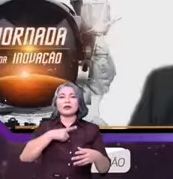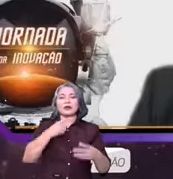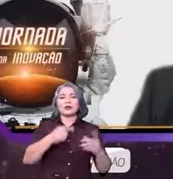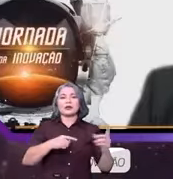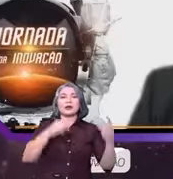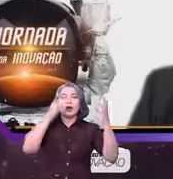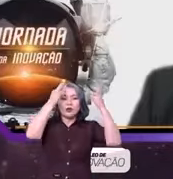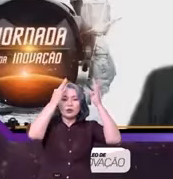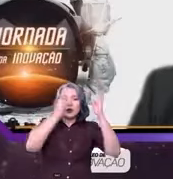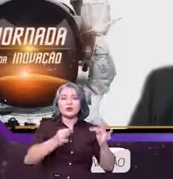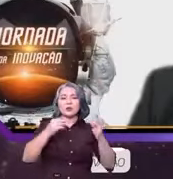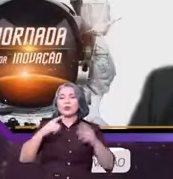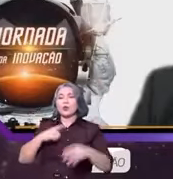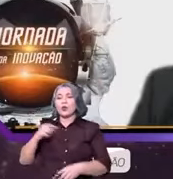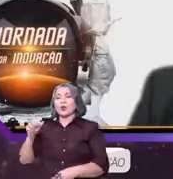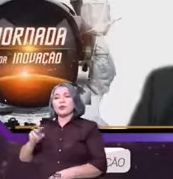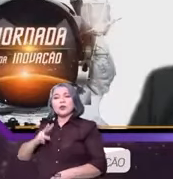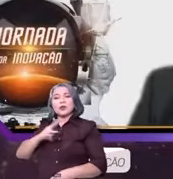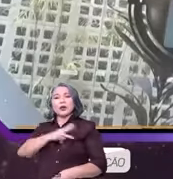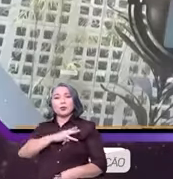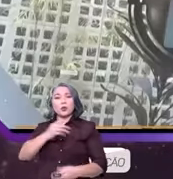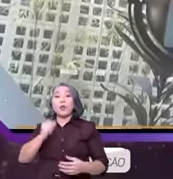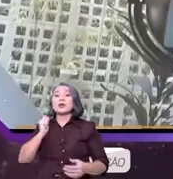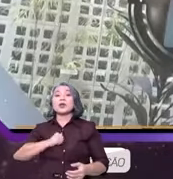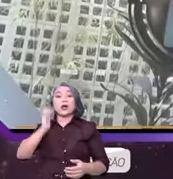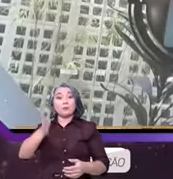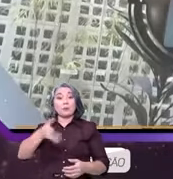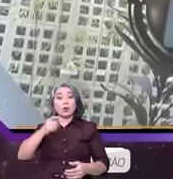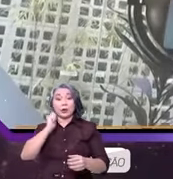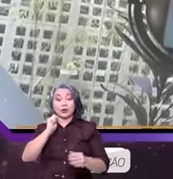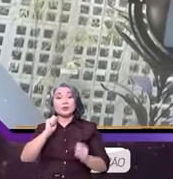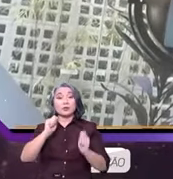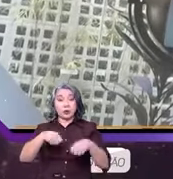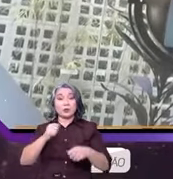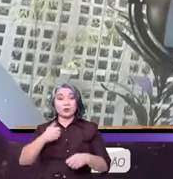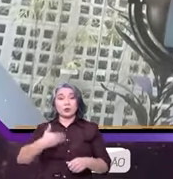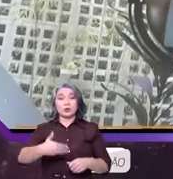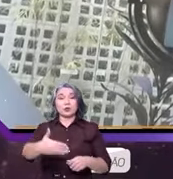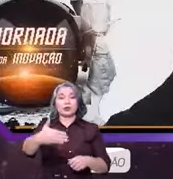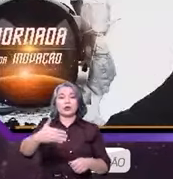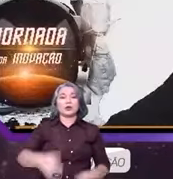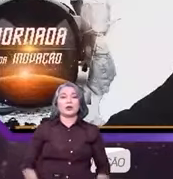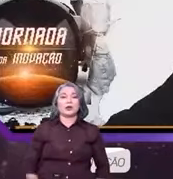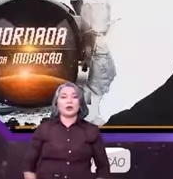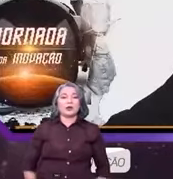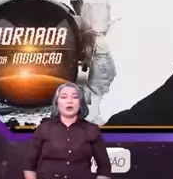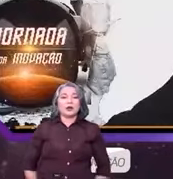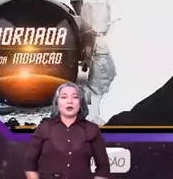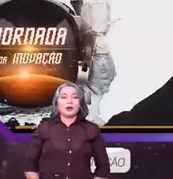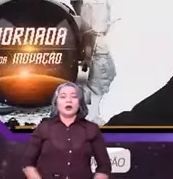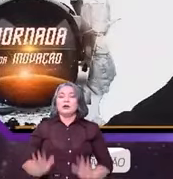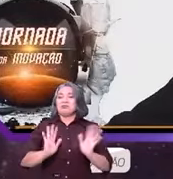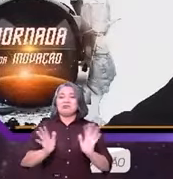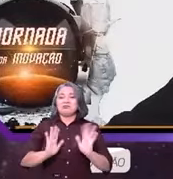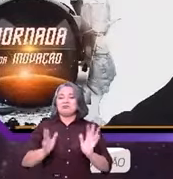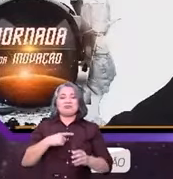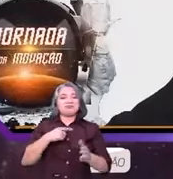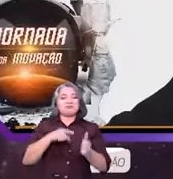ou o Ministério Público? Ou podemos dar prosseguimento aqui? Nenhum questionamento até agora,